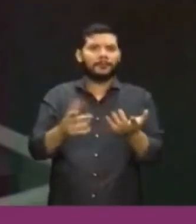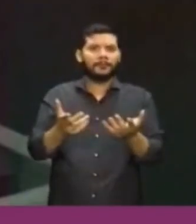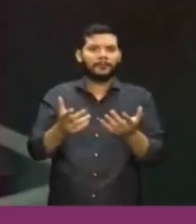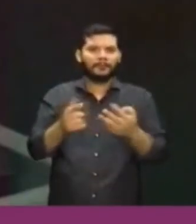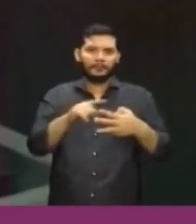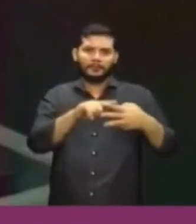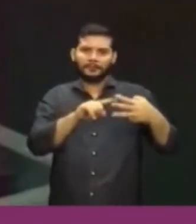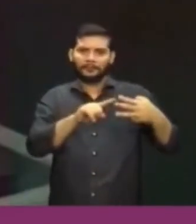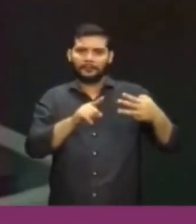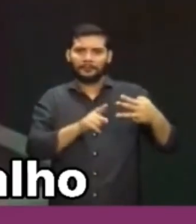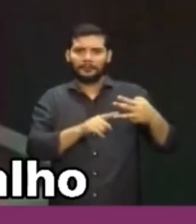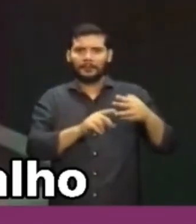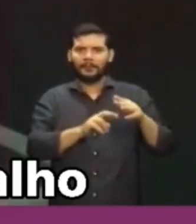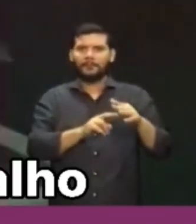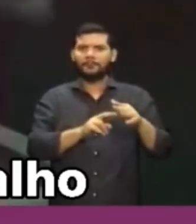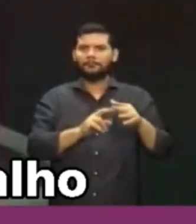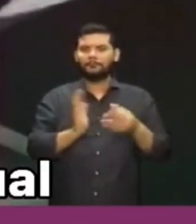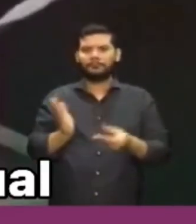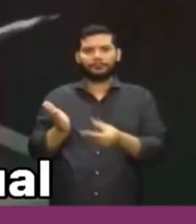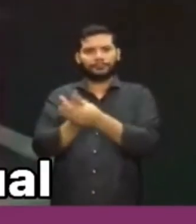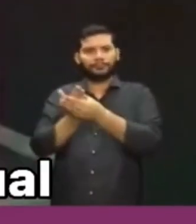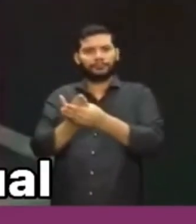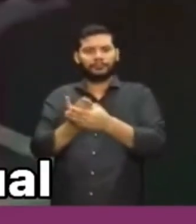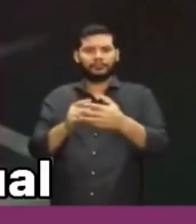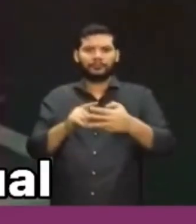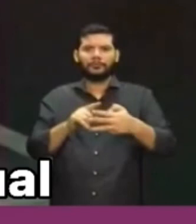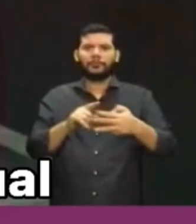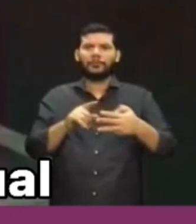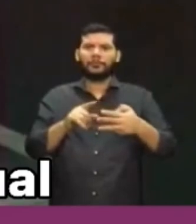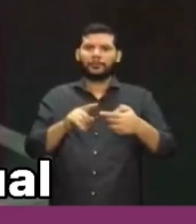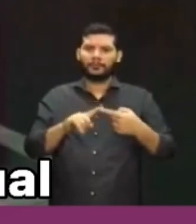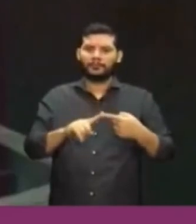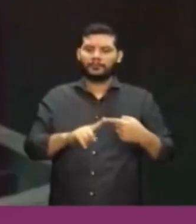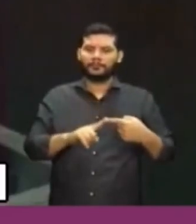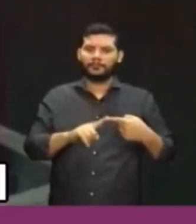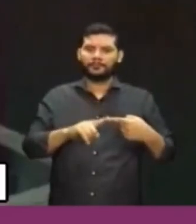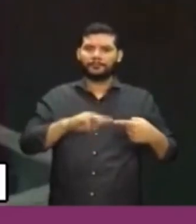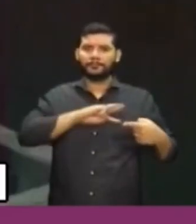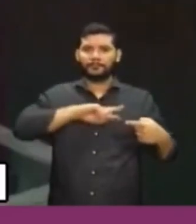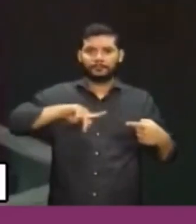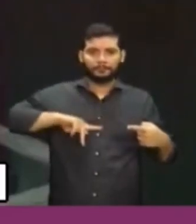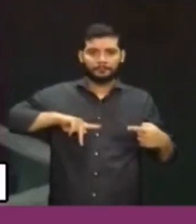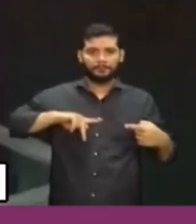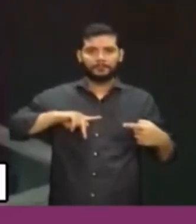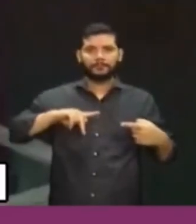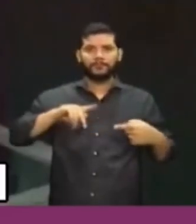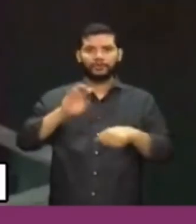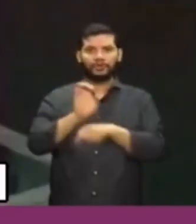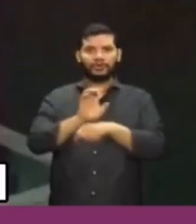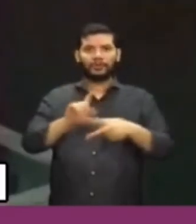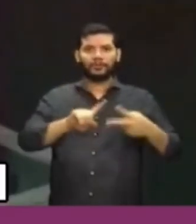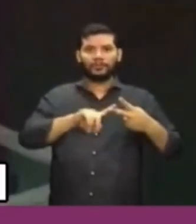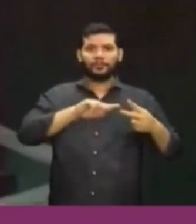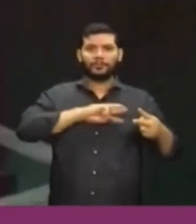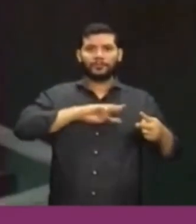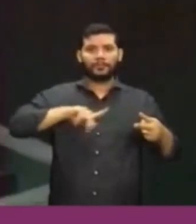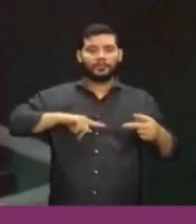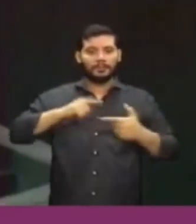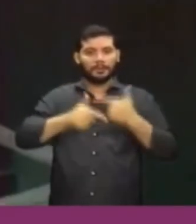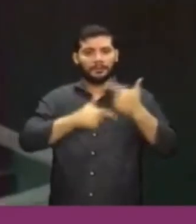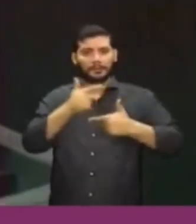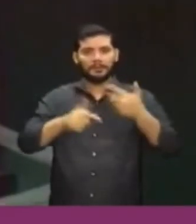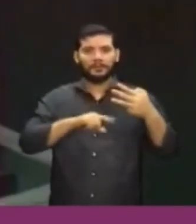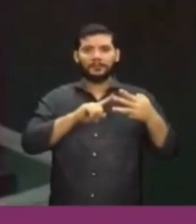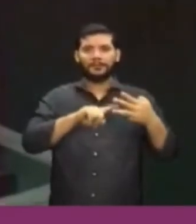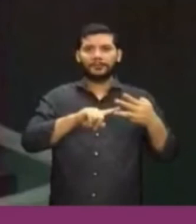três representações do Ministério Público, o Ministério Público do Trabalho, o Ministério Público Federal, o Ministério Público Estadual, acionam a União Federal. A